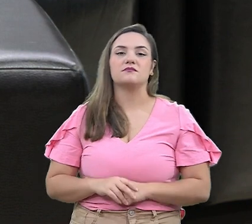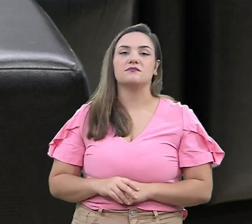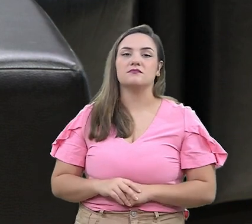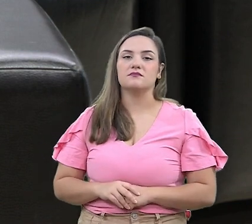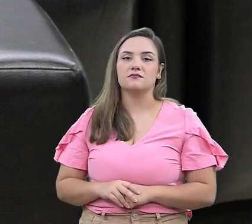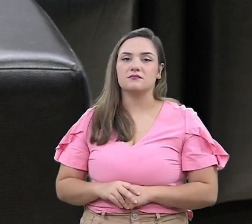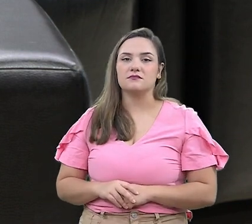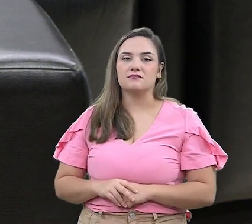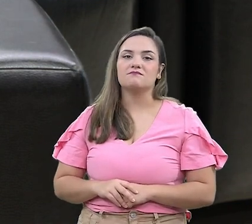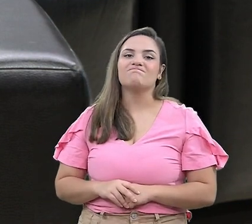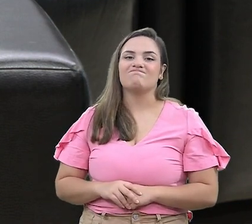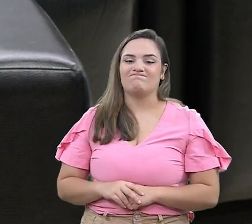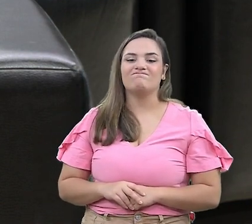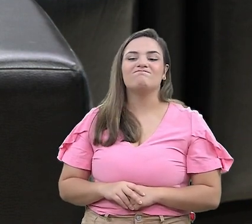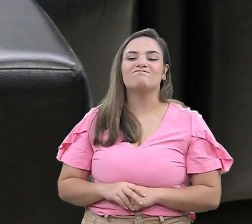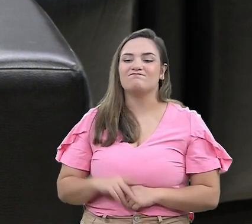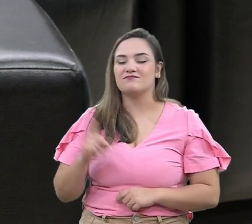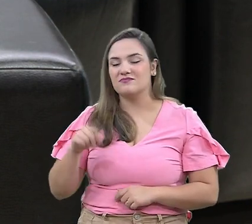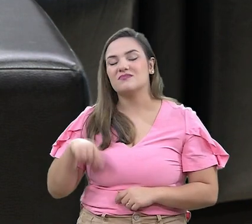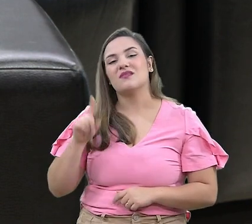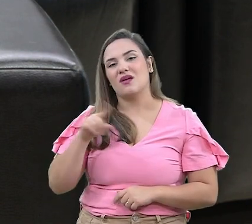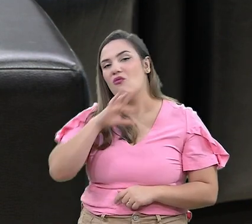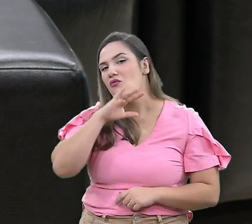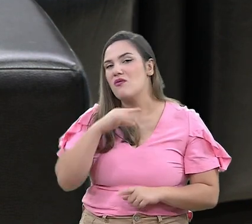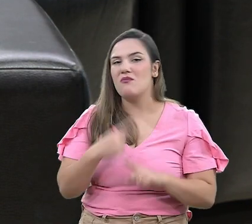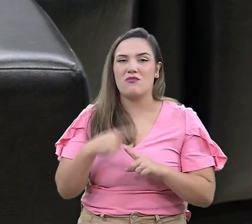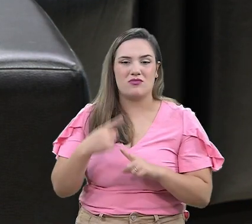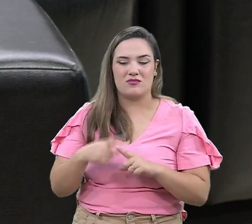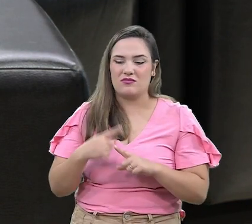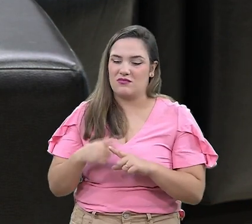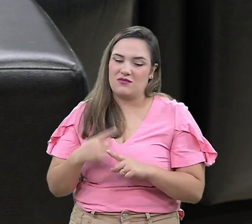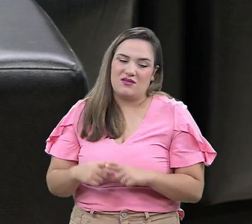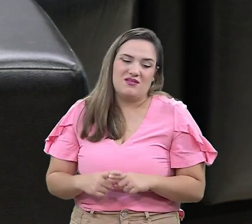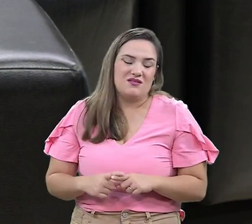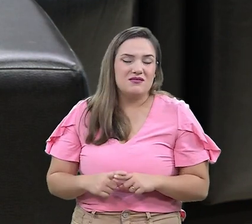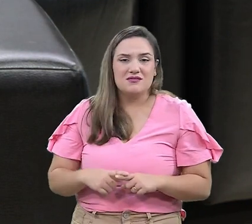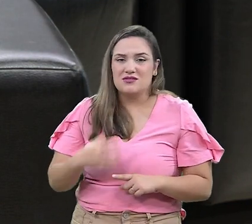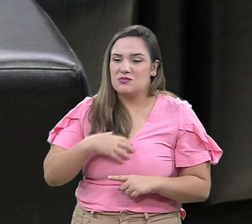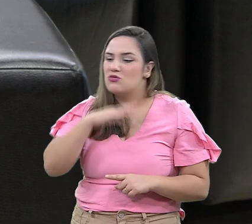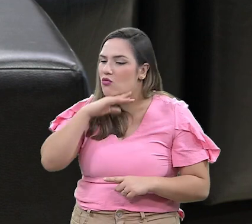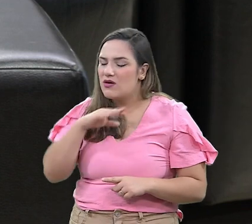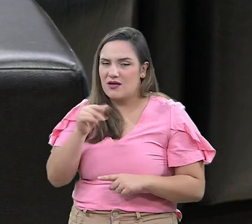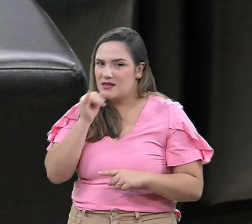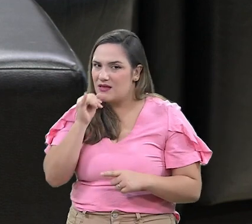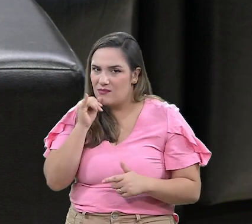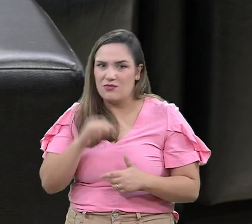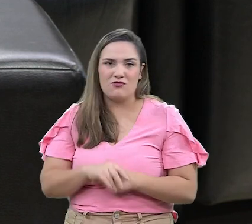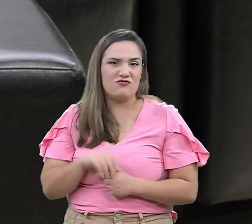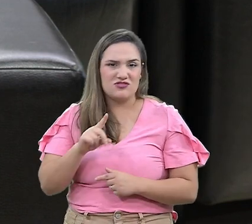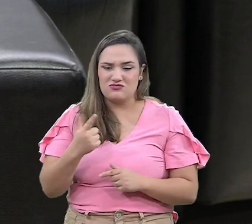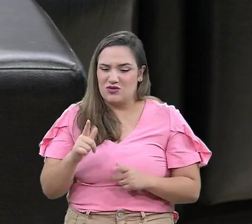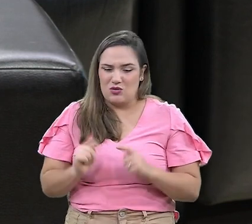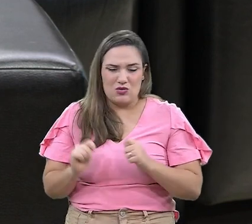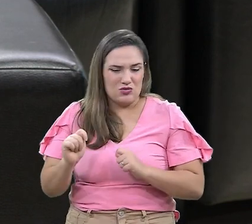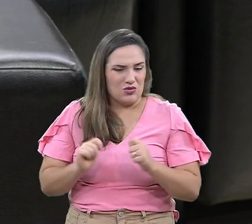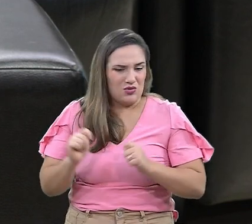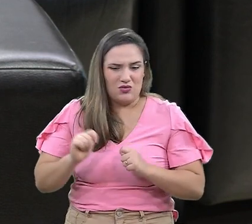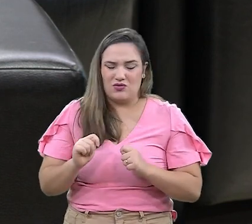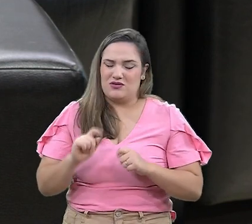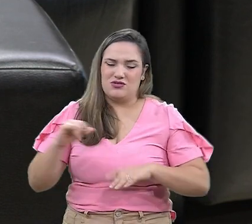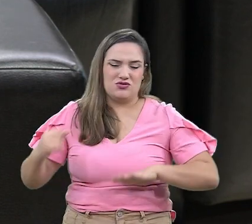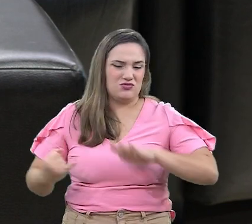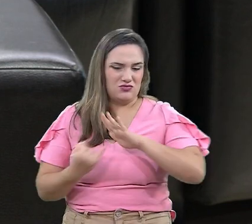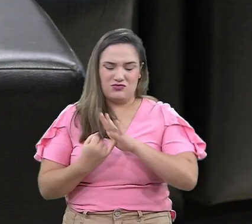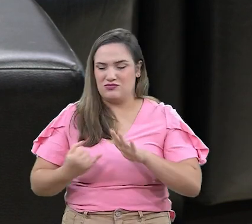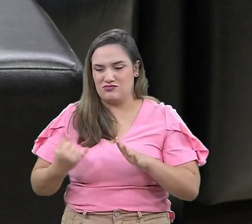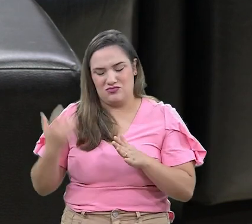ela traz uma imagem negativa, né? Ao momento que isso extrapola e que você já não tem mais o controle, a